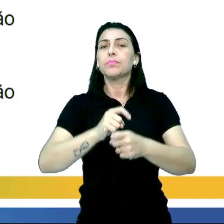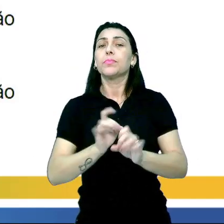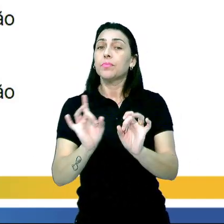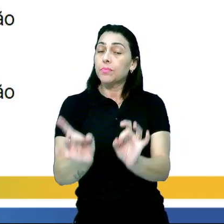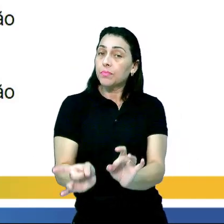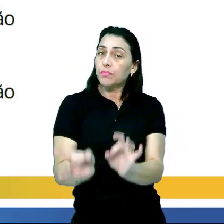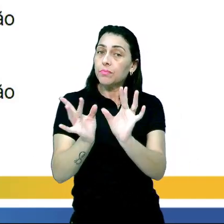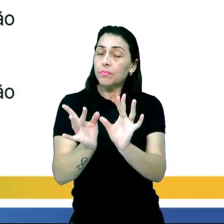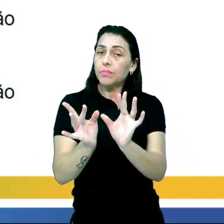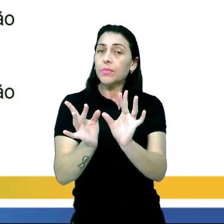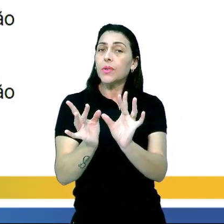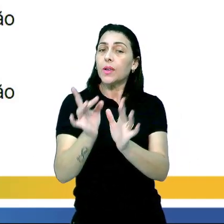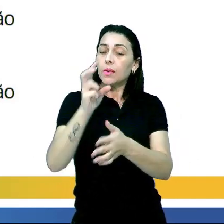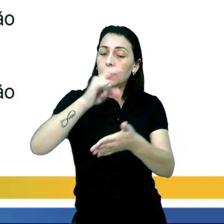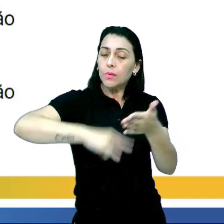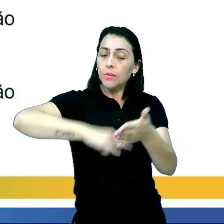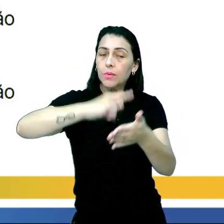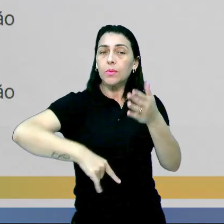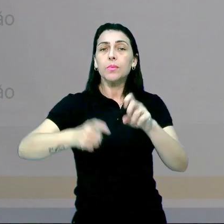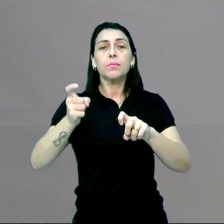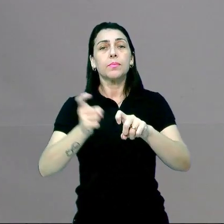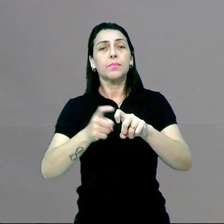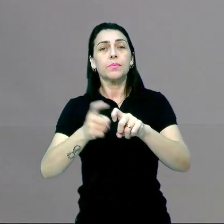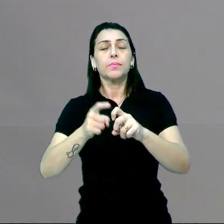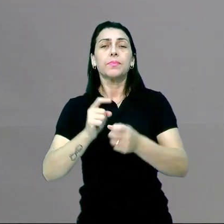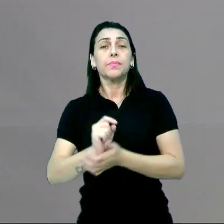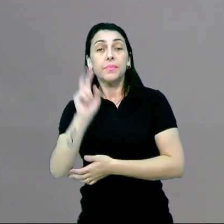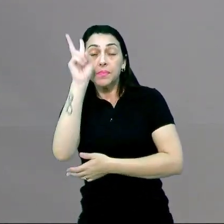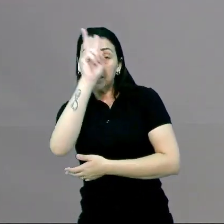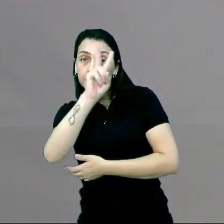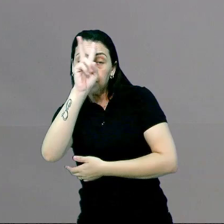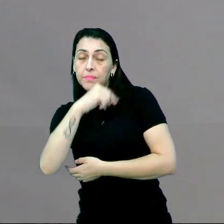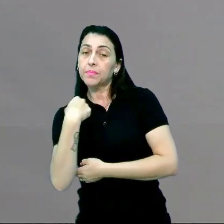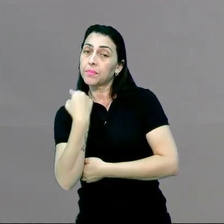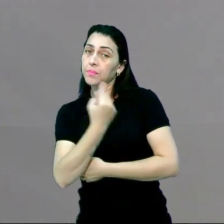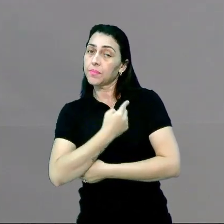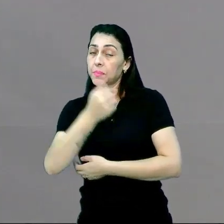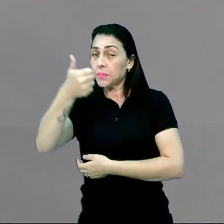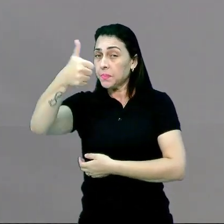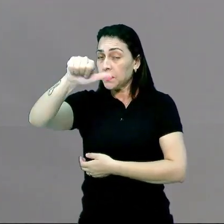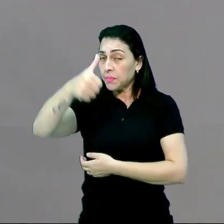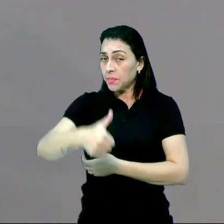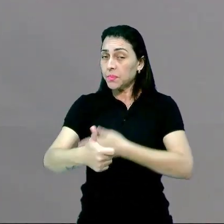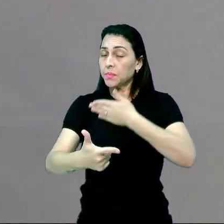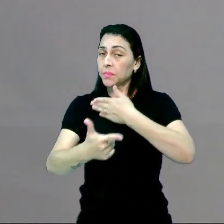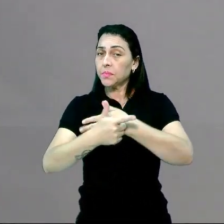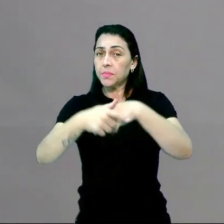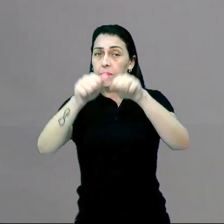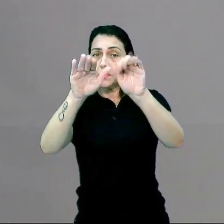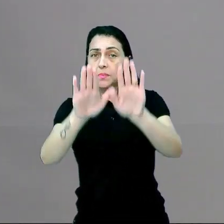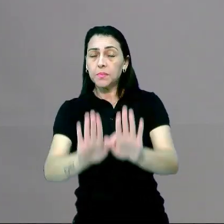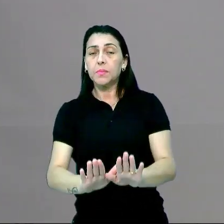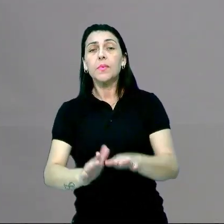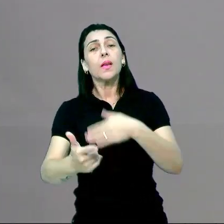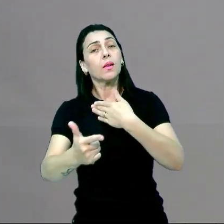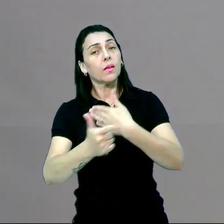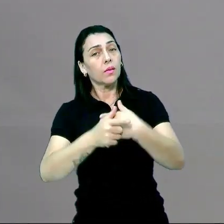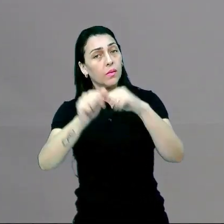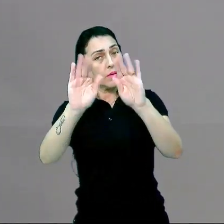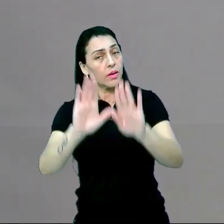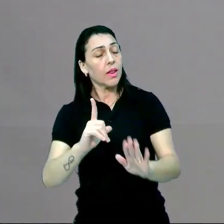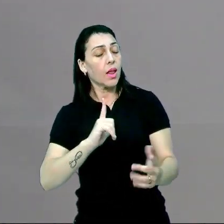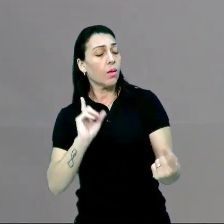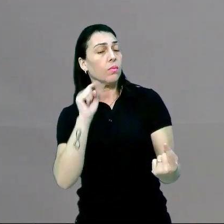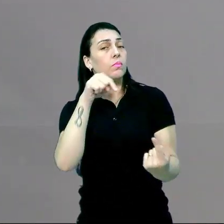venda sobre prescrição médica. Lembrando que nós estamos analisando um cartaz e que o cartaz ele tem